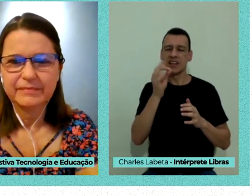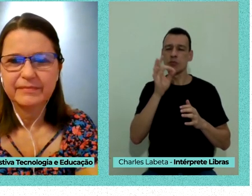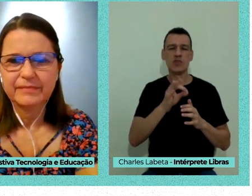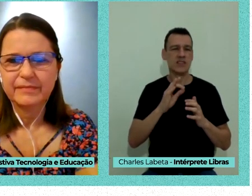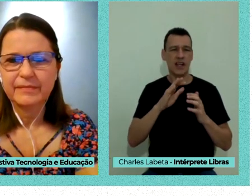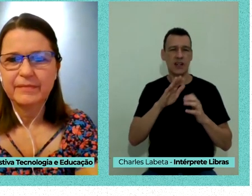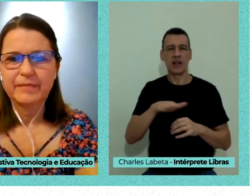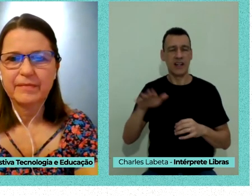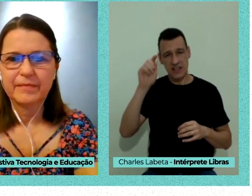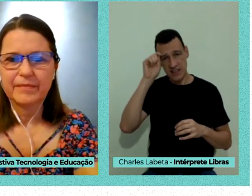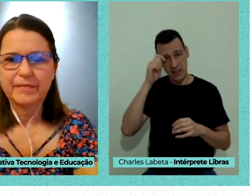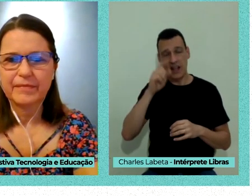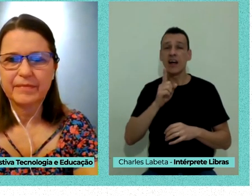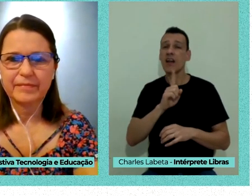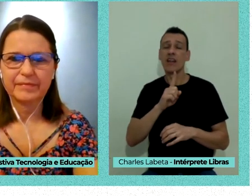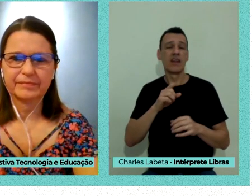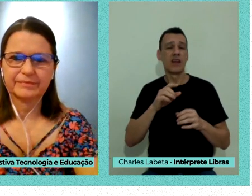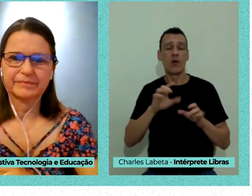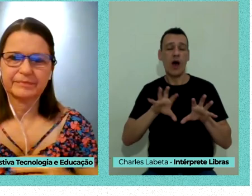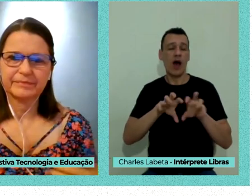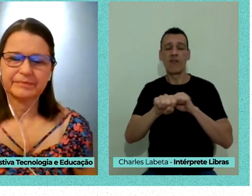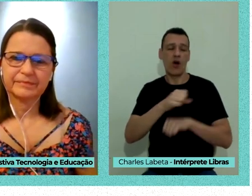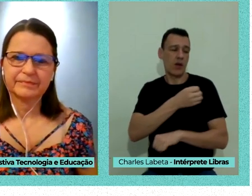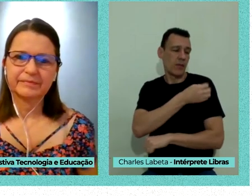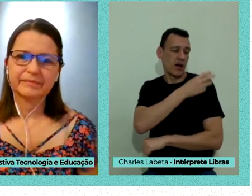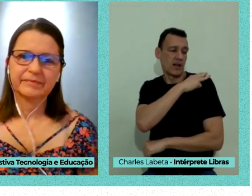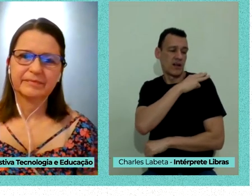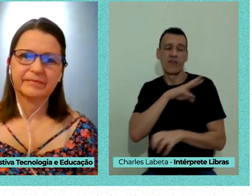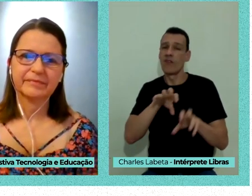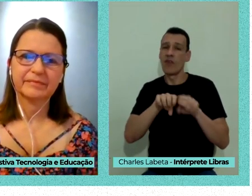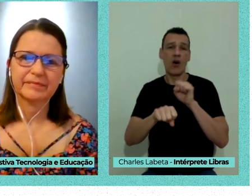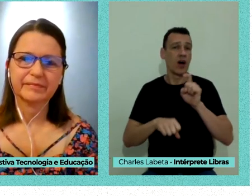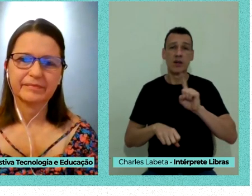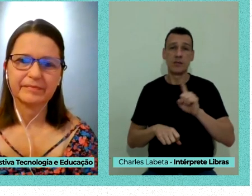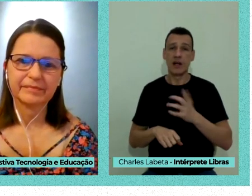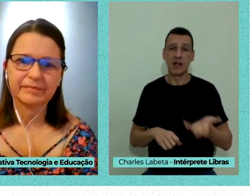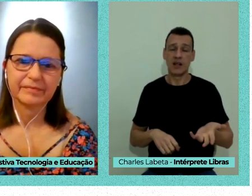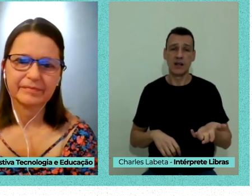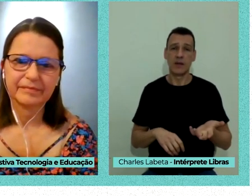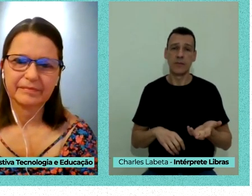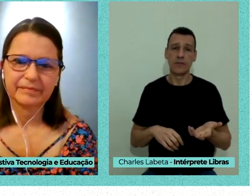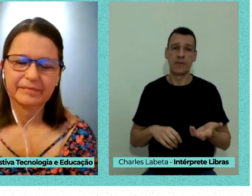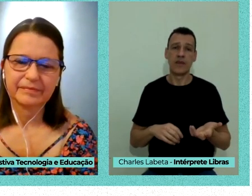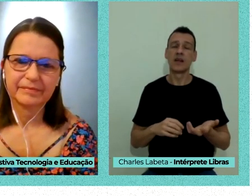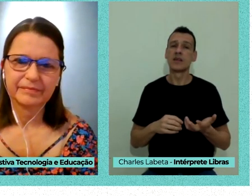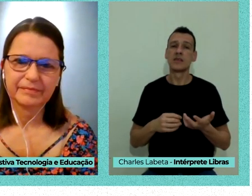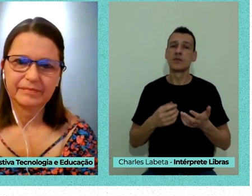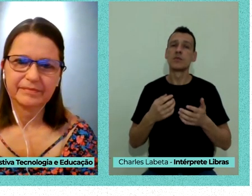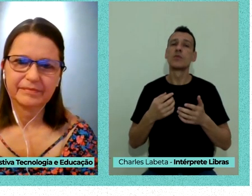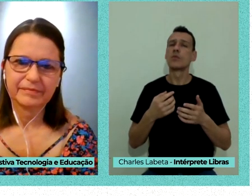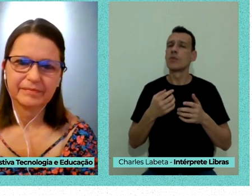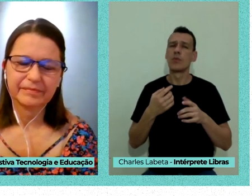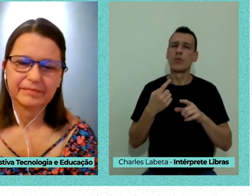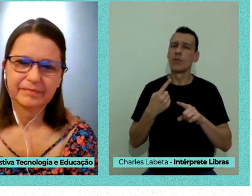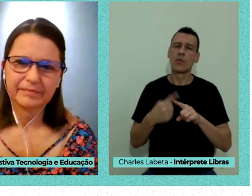ensino médio, que é o ensino básico. E isso se dá não só pela questão